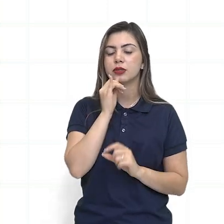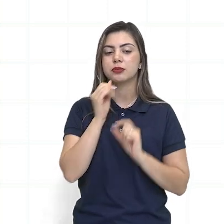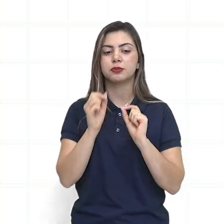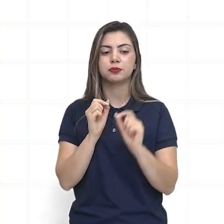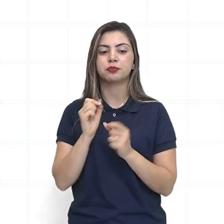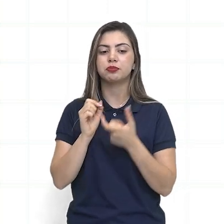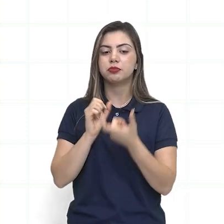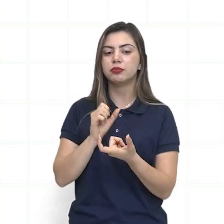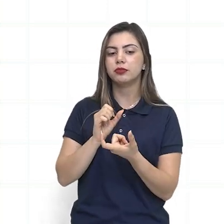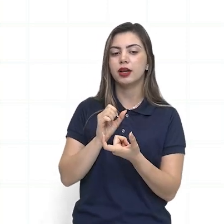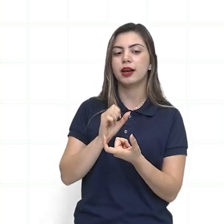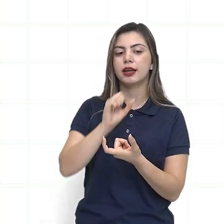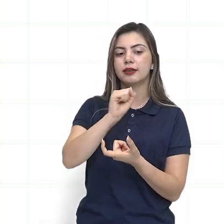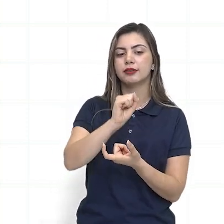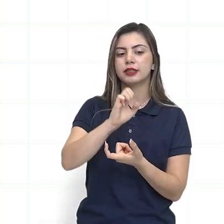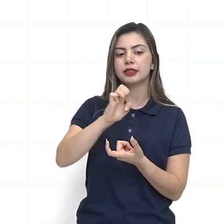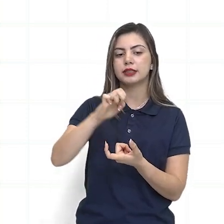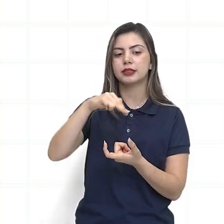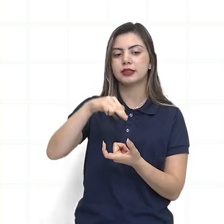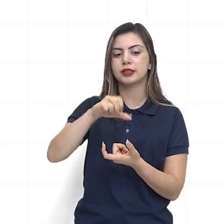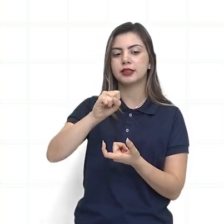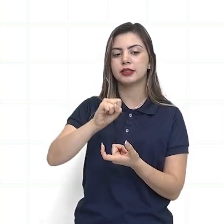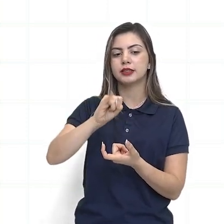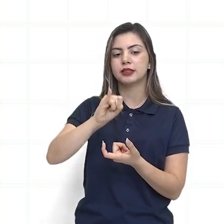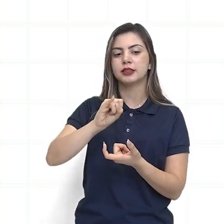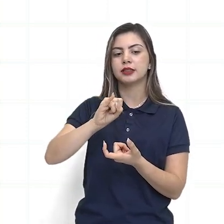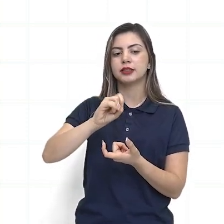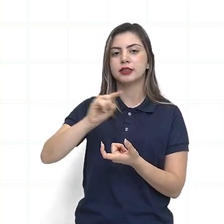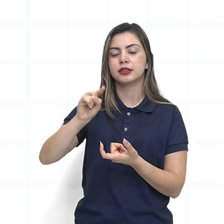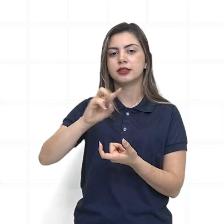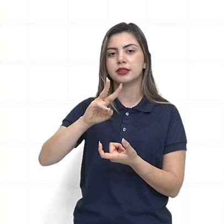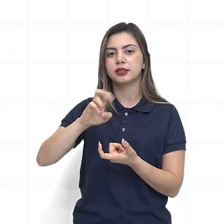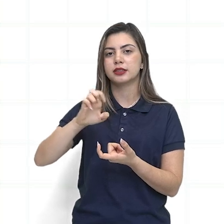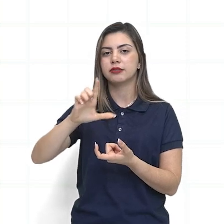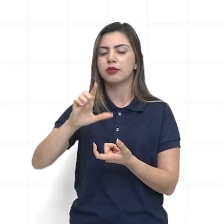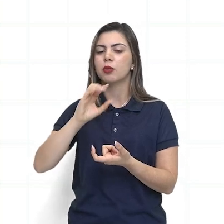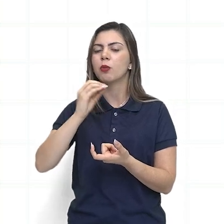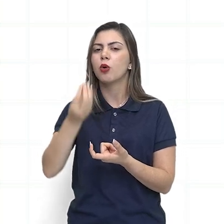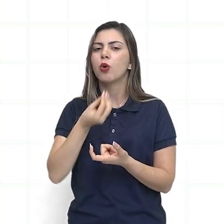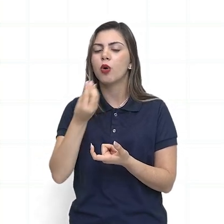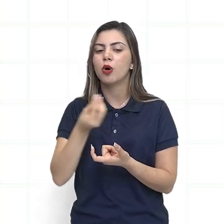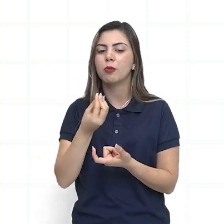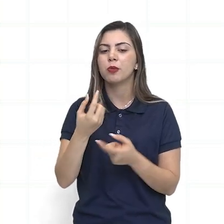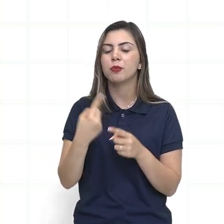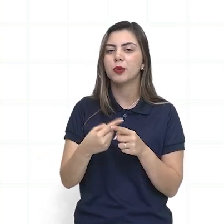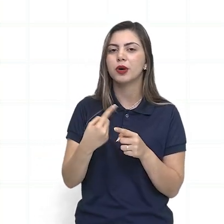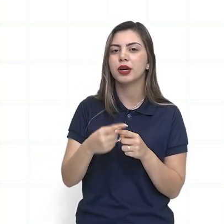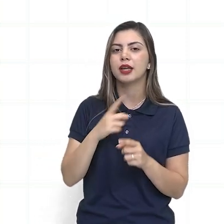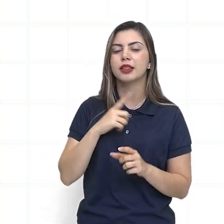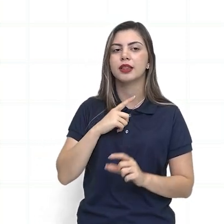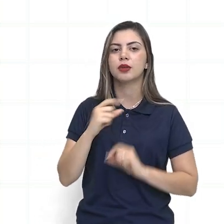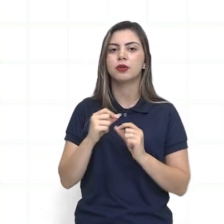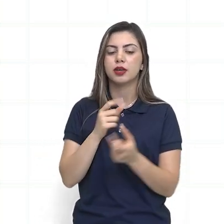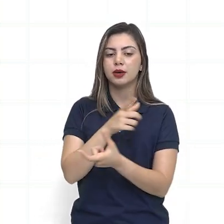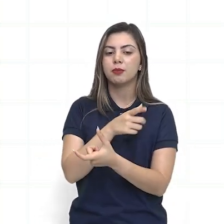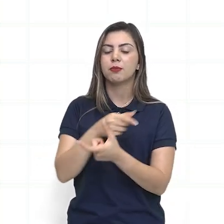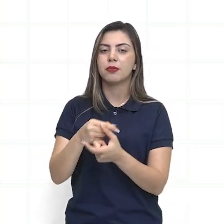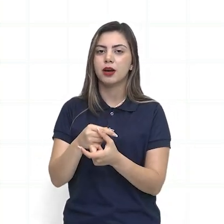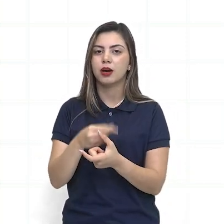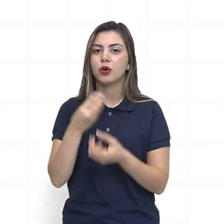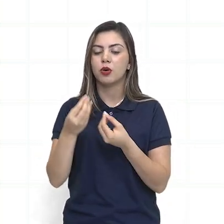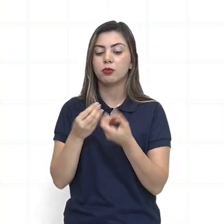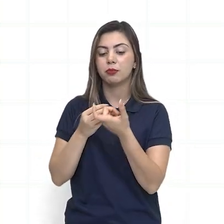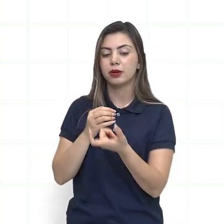palavra sensível foi formada como? A palavra sensível foi formada com a raiz, o radical aqui da